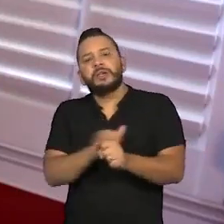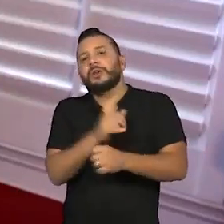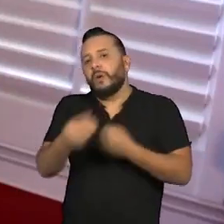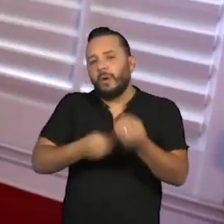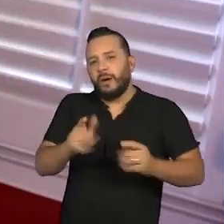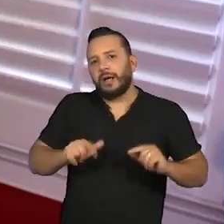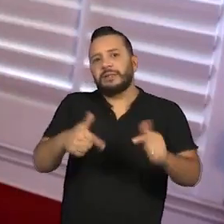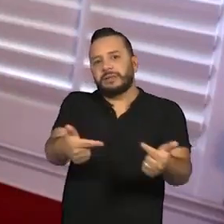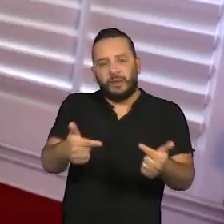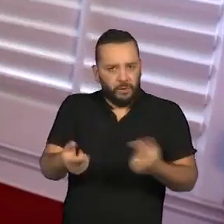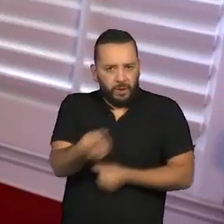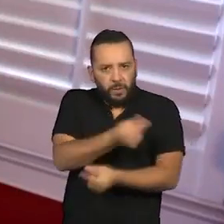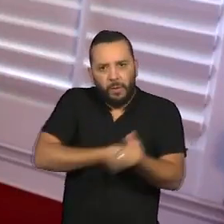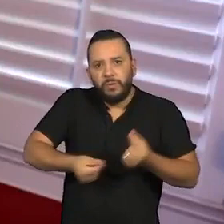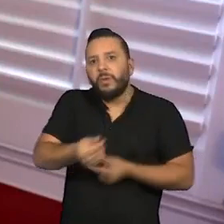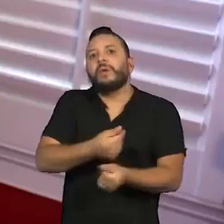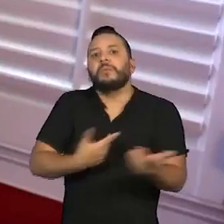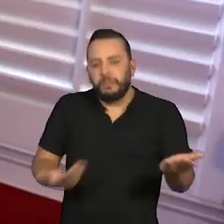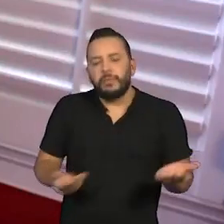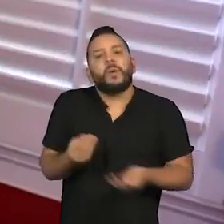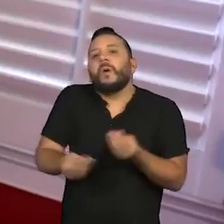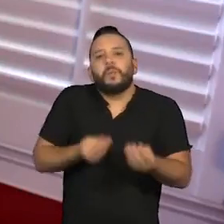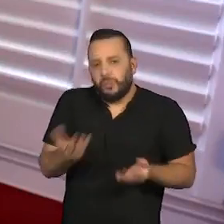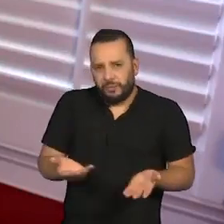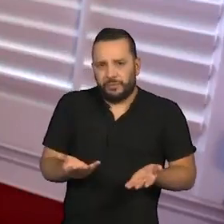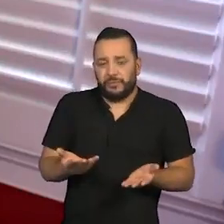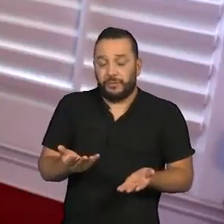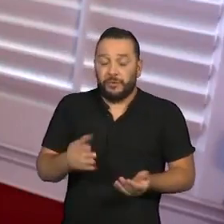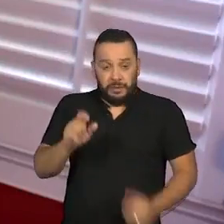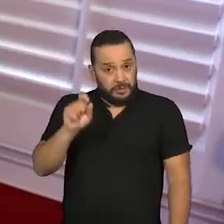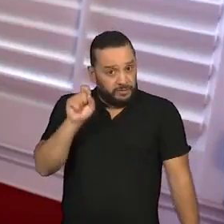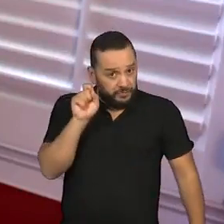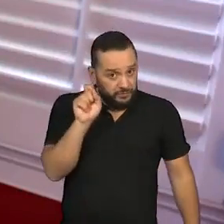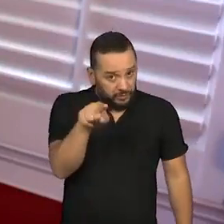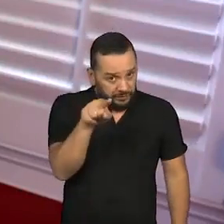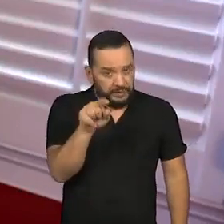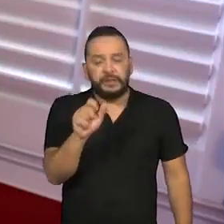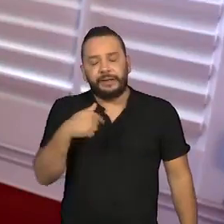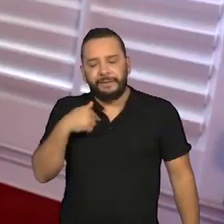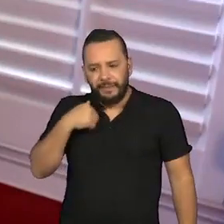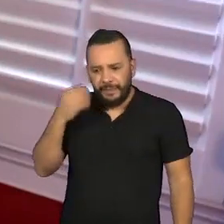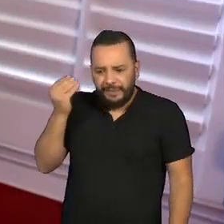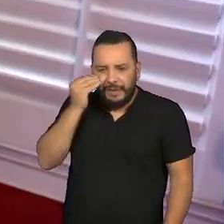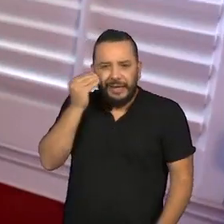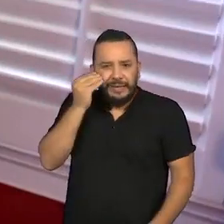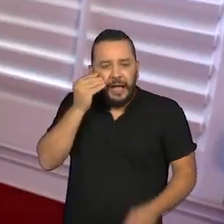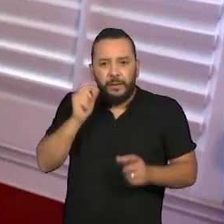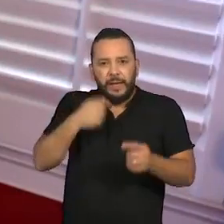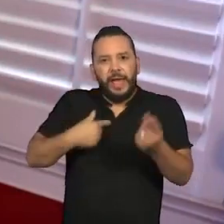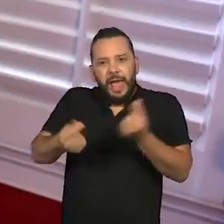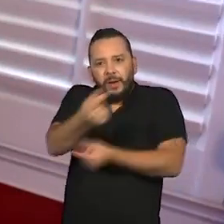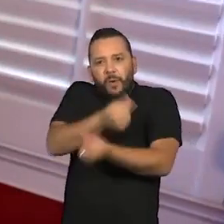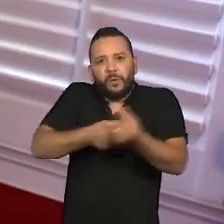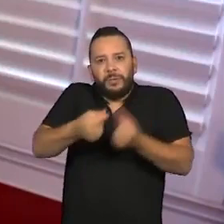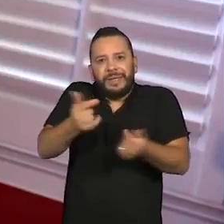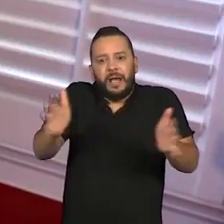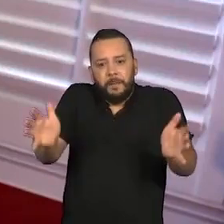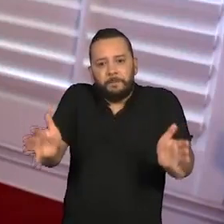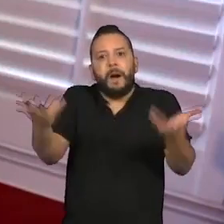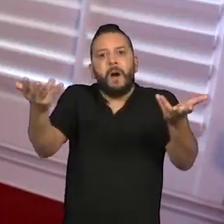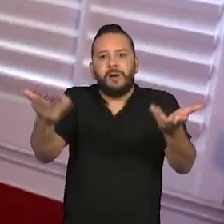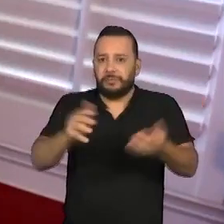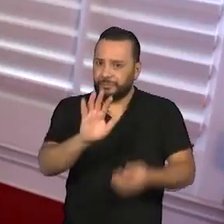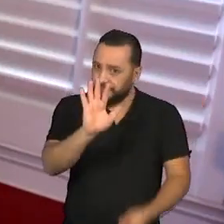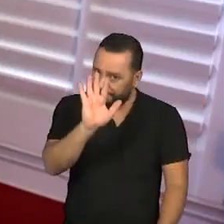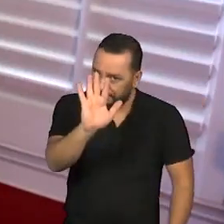de medida econômica que você tem que fazer para tentar sustentar a economia, porque aqui tem